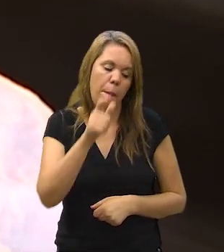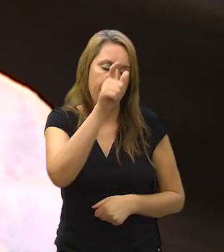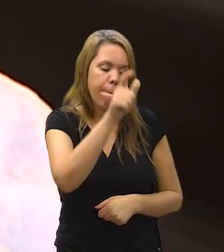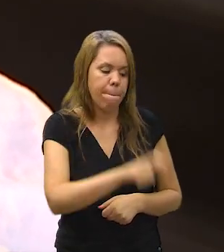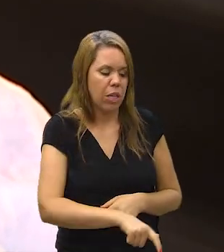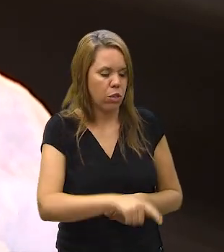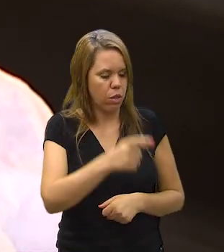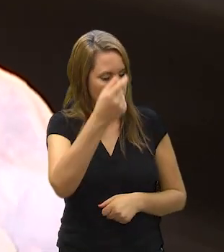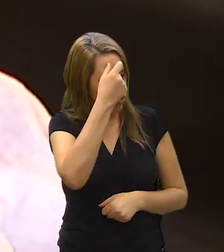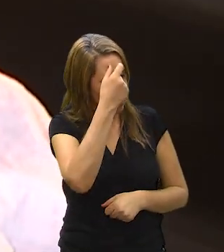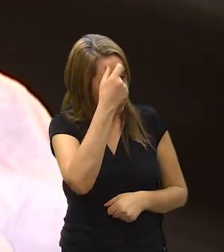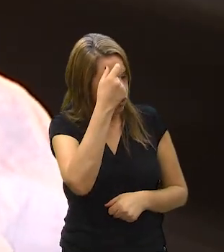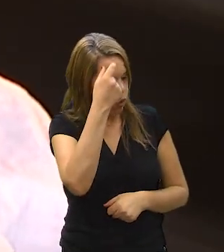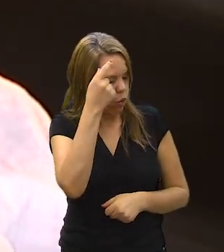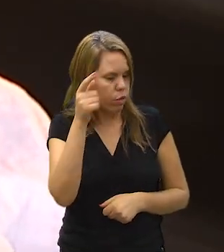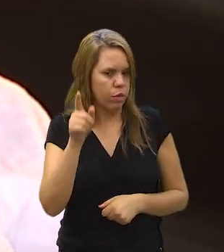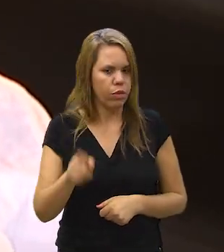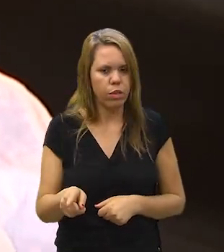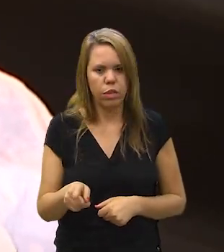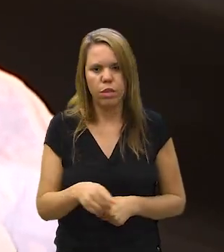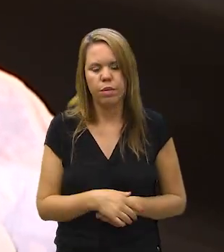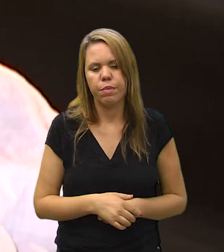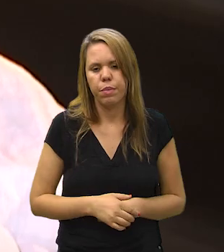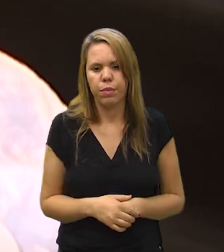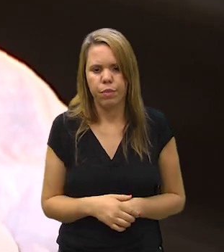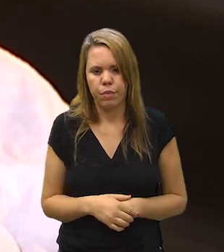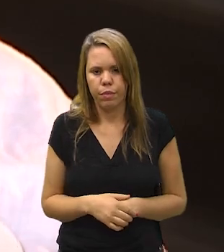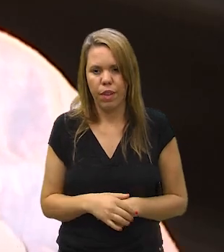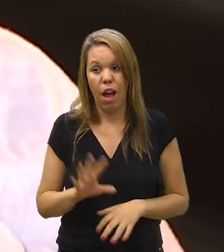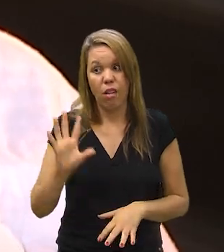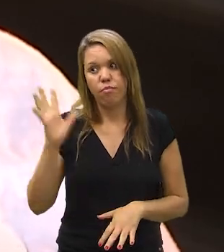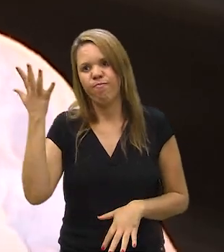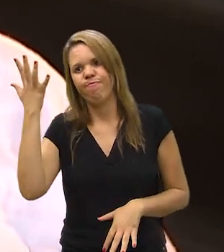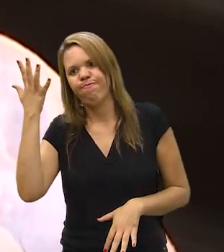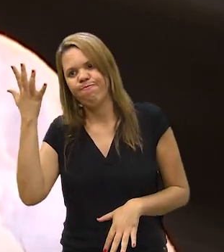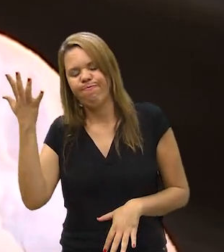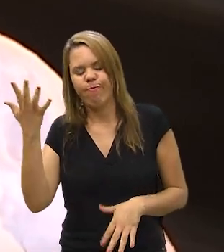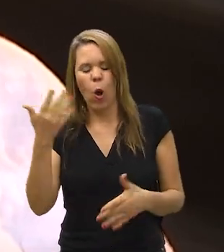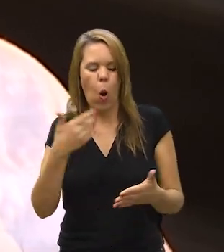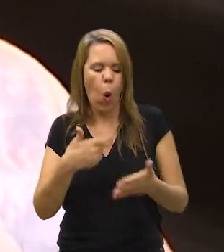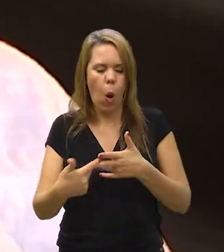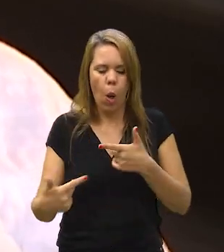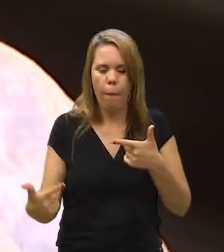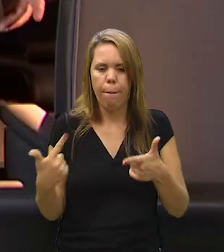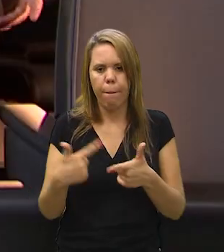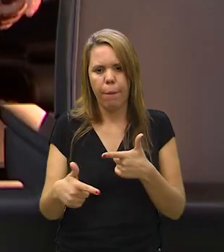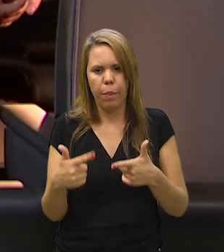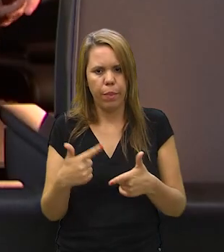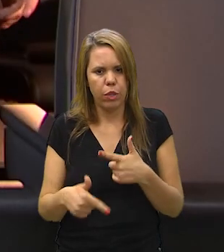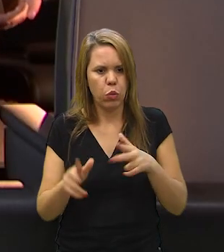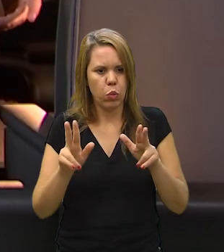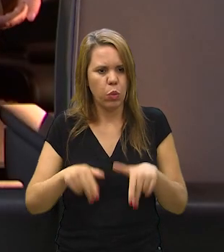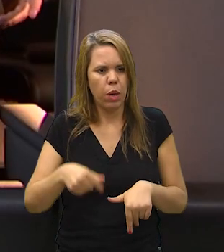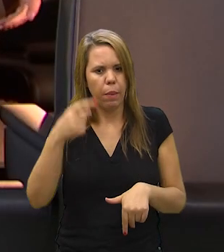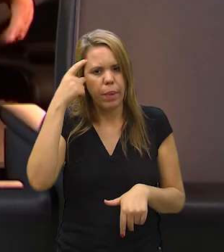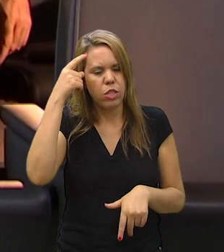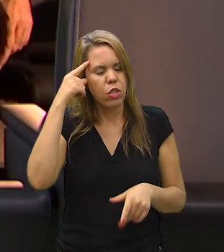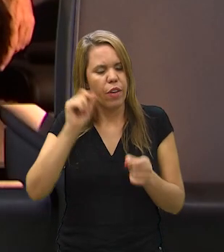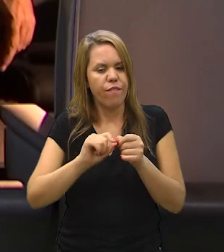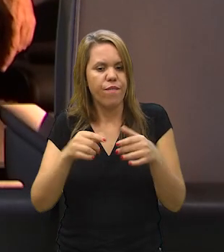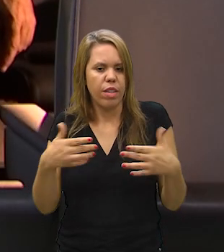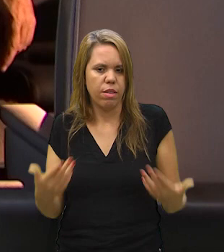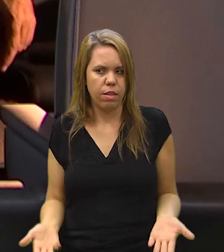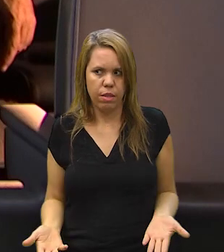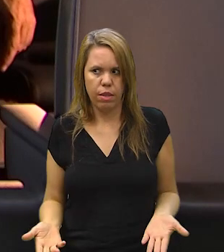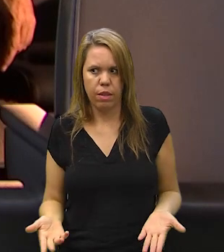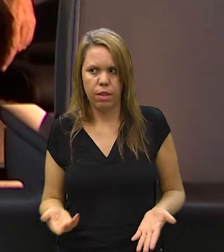pessoa consciente e você, por um acidente, você comete qualquer tipo de coisas que você jamais sonharia fazer,